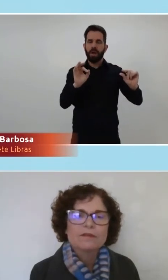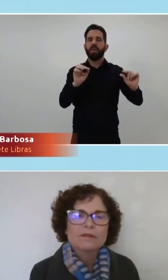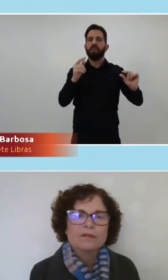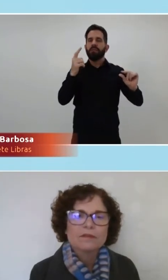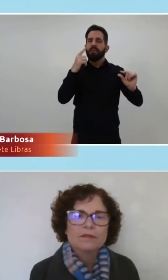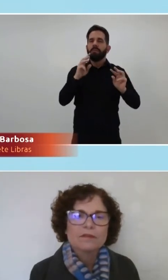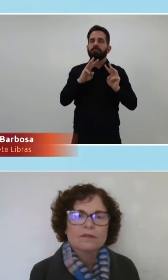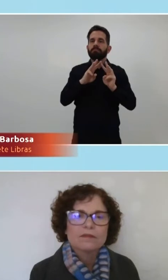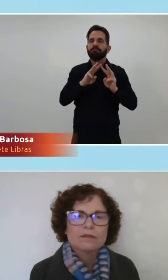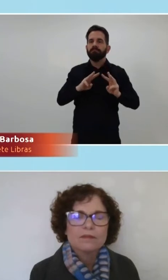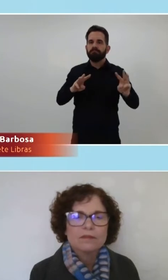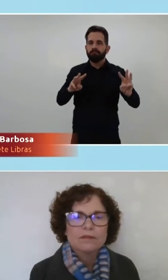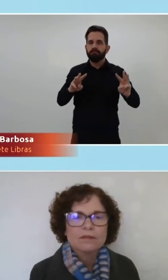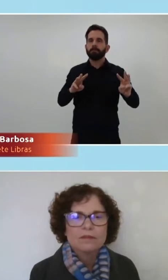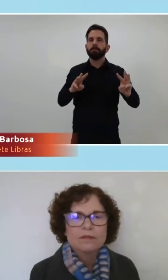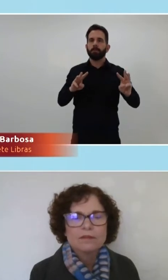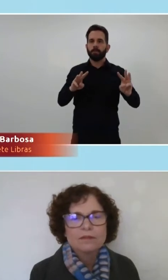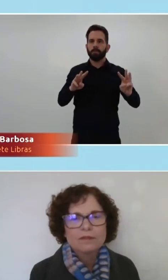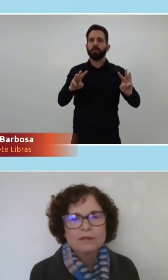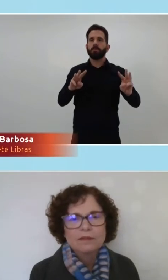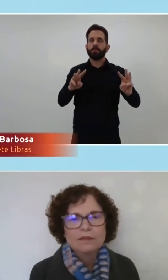repetindo,